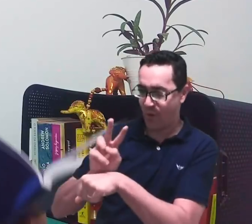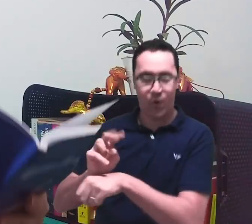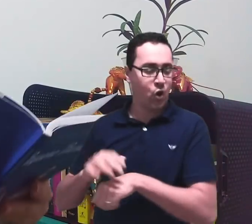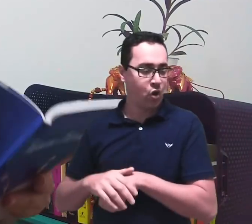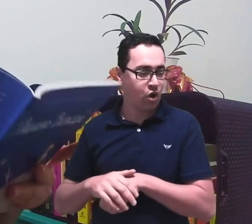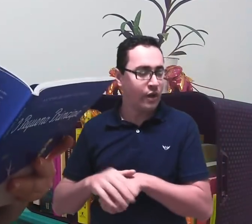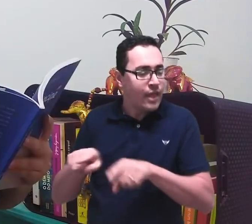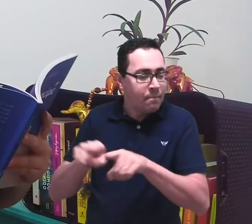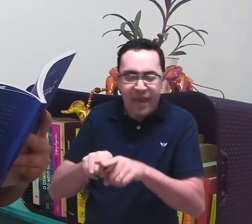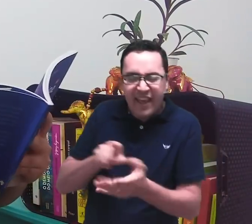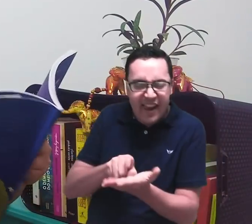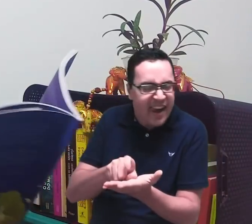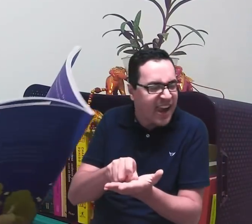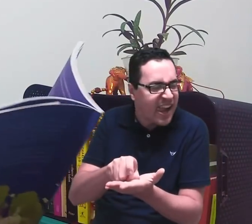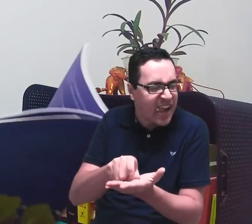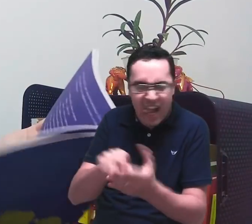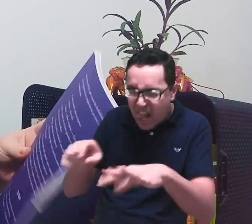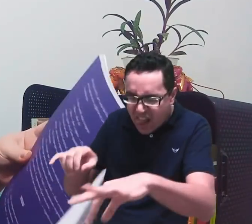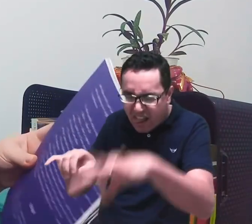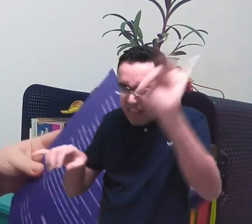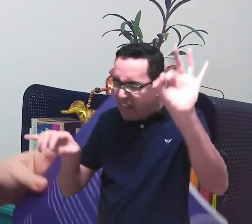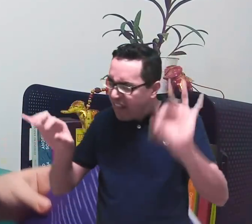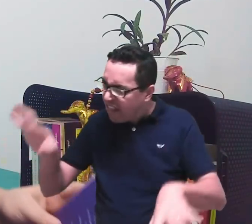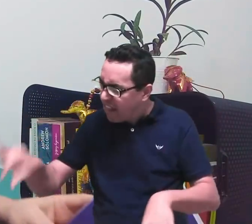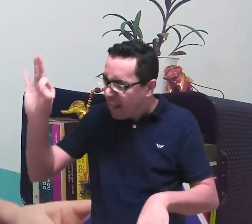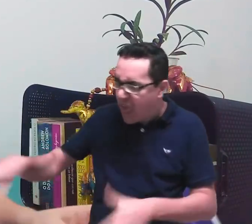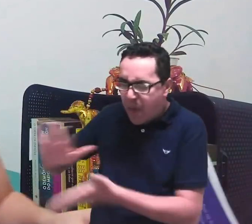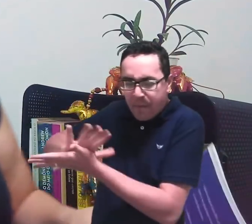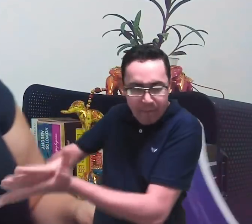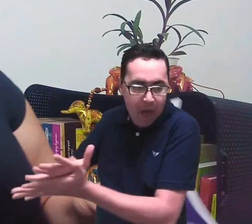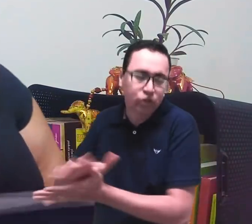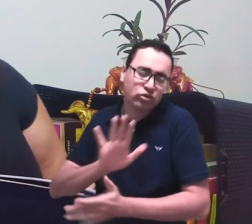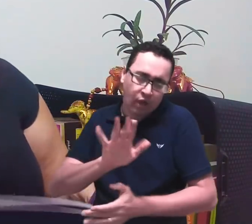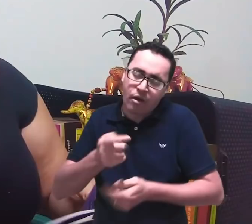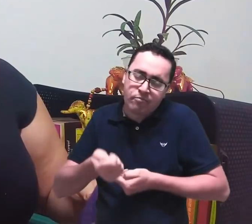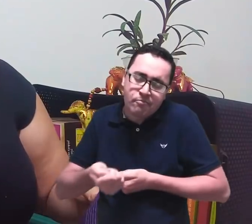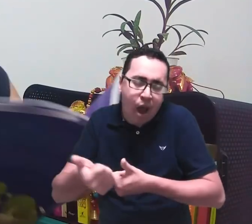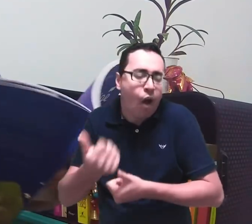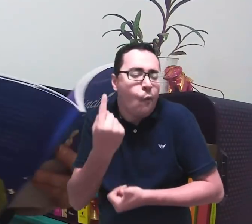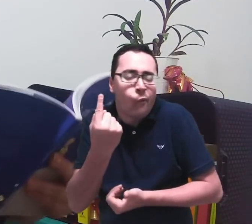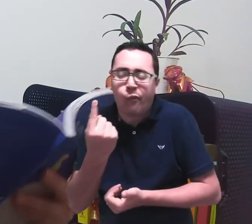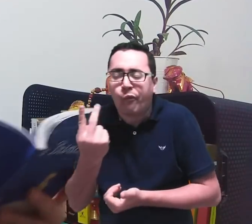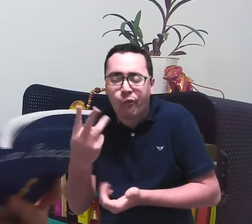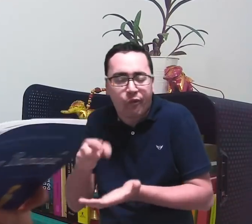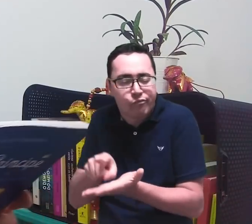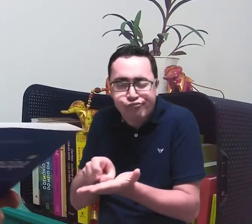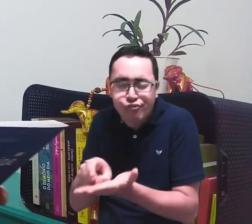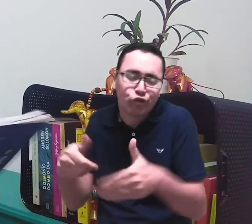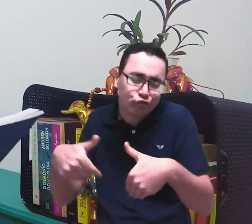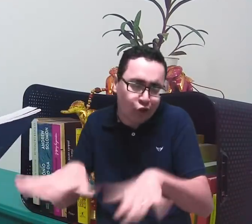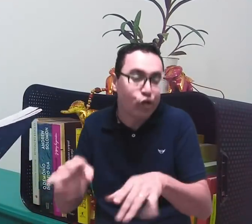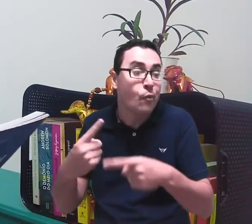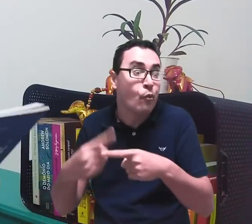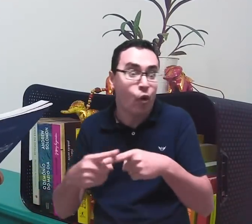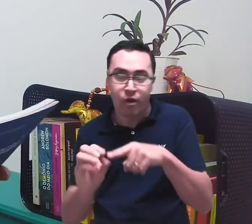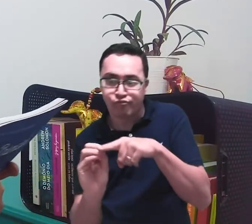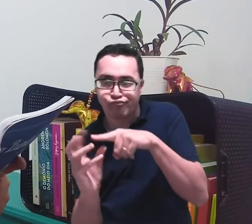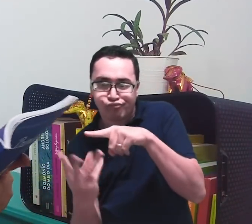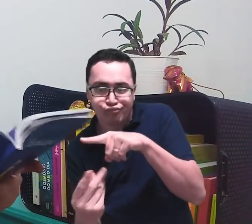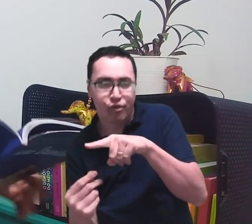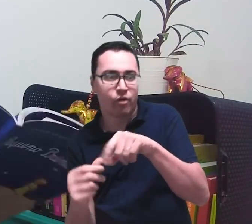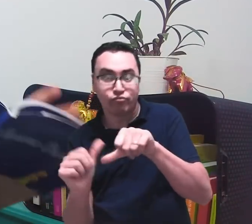as larvas, salvo 2 ou 3 vezes por causa das borboletas. Foi a ela que eu ouvi